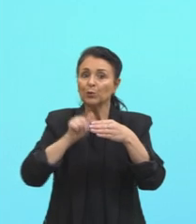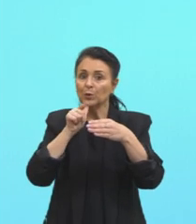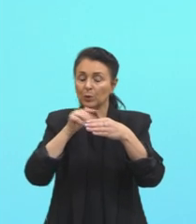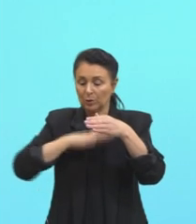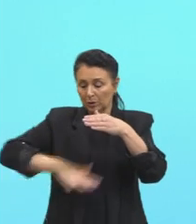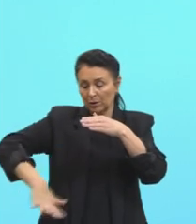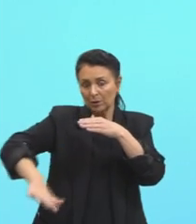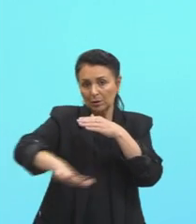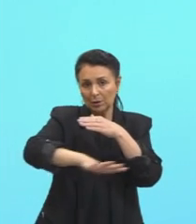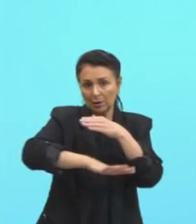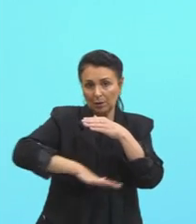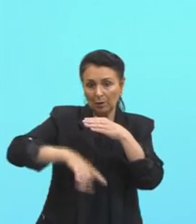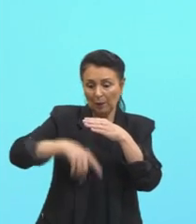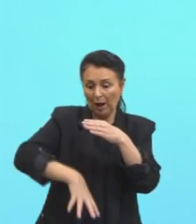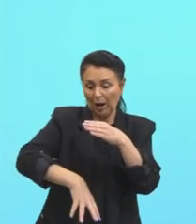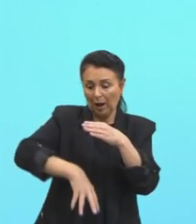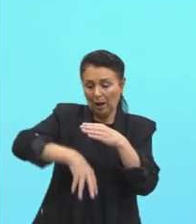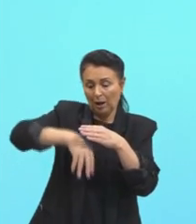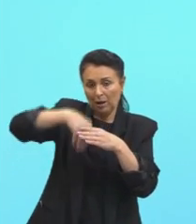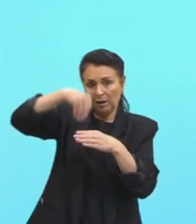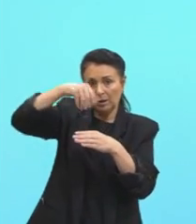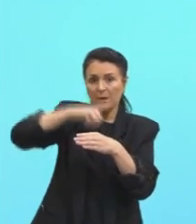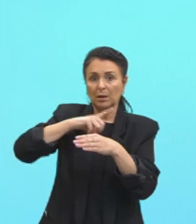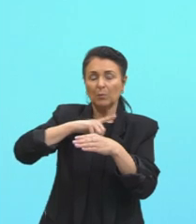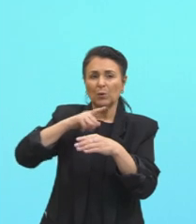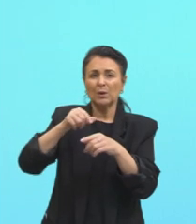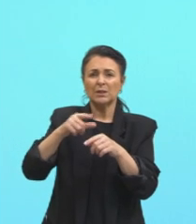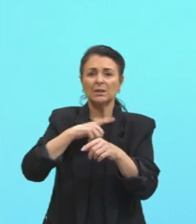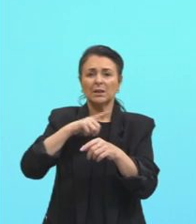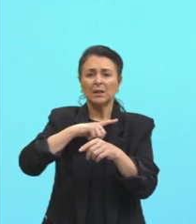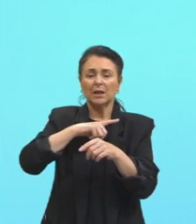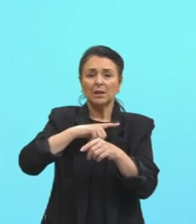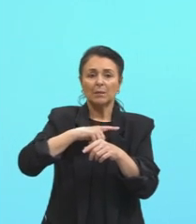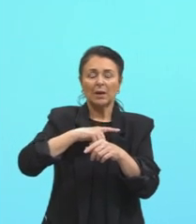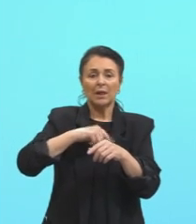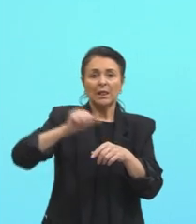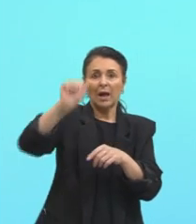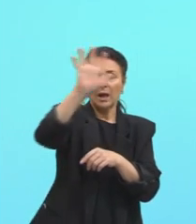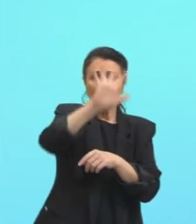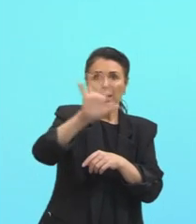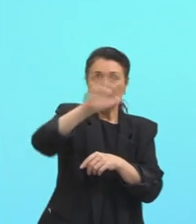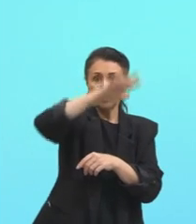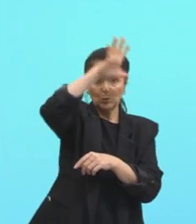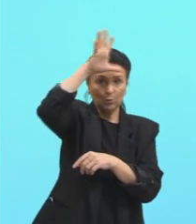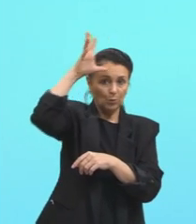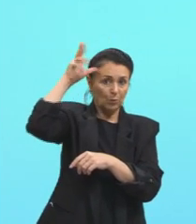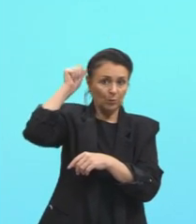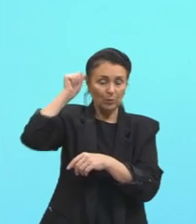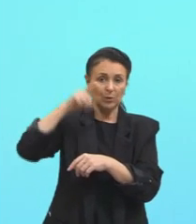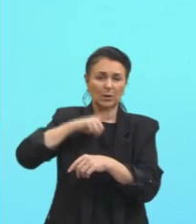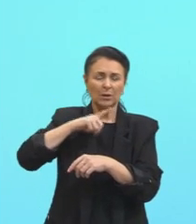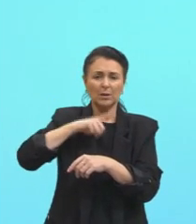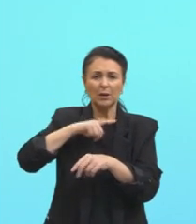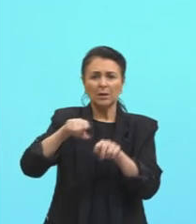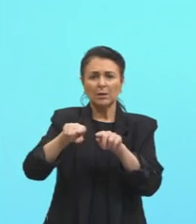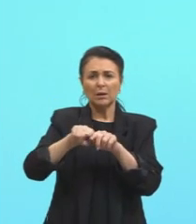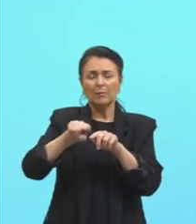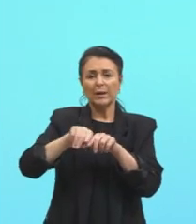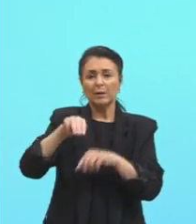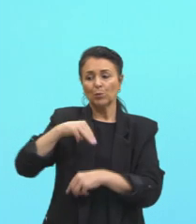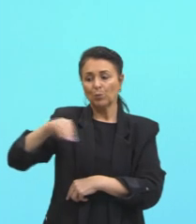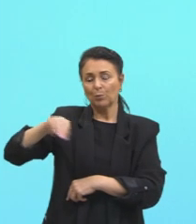De captação da água depois tu tem o aquífero da região do Amazonas né e o aquífero do